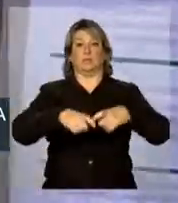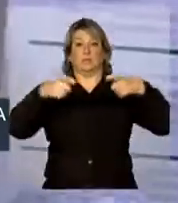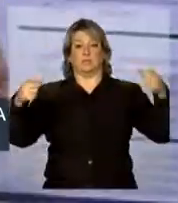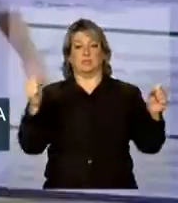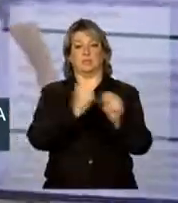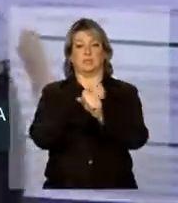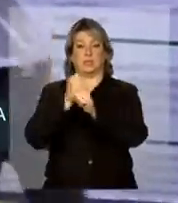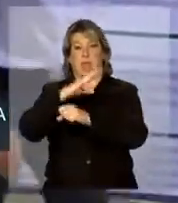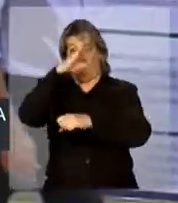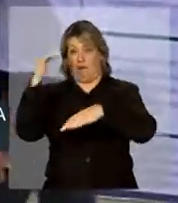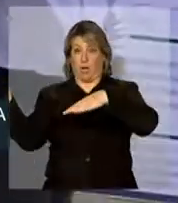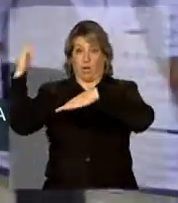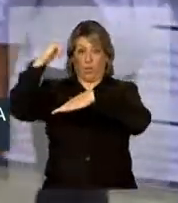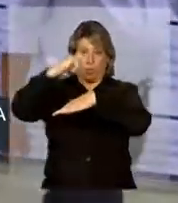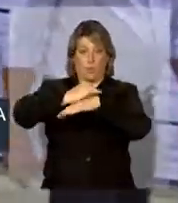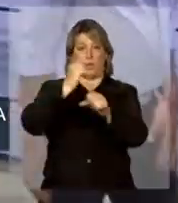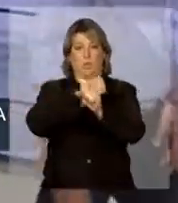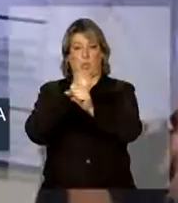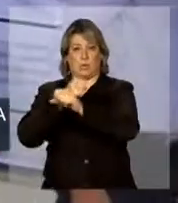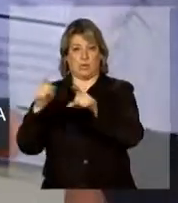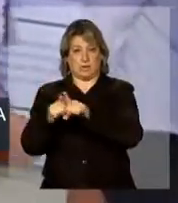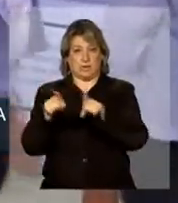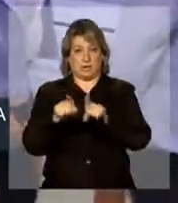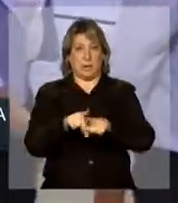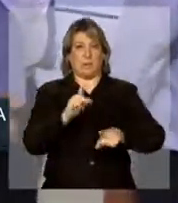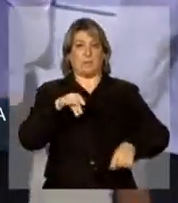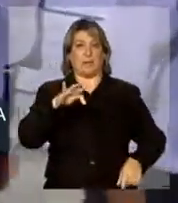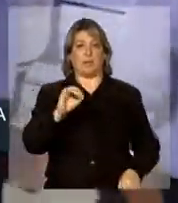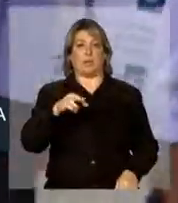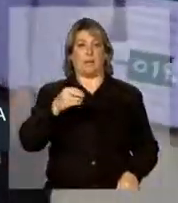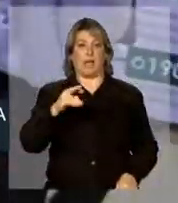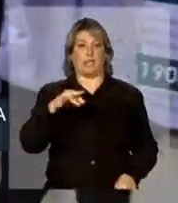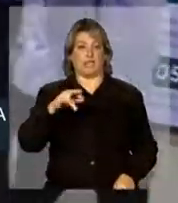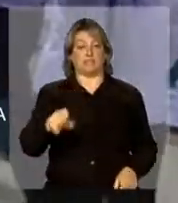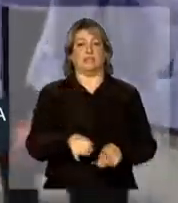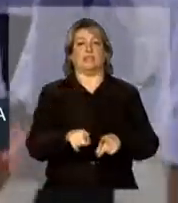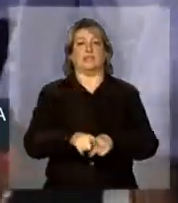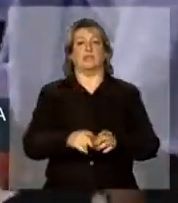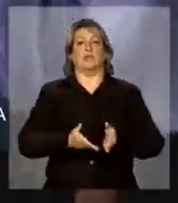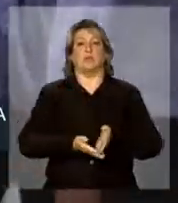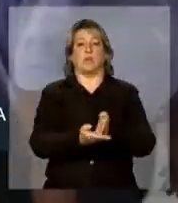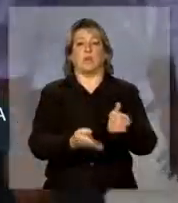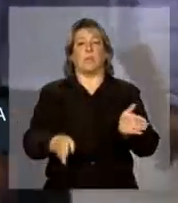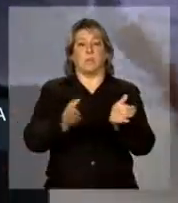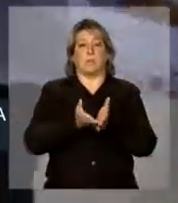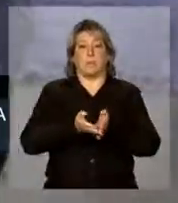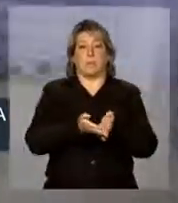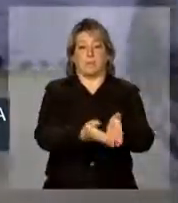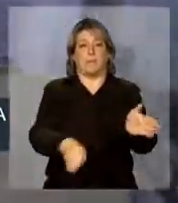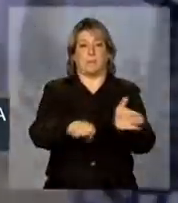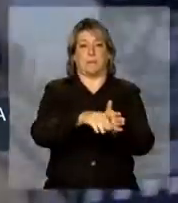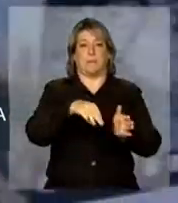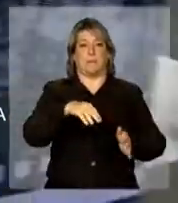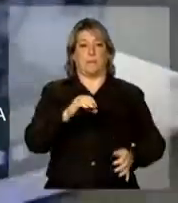do Aeroporto Internacional Pinto Martins e do Porto do Mucuripe